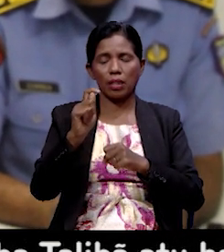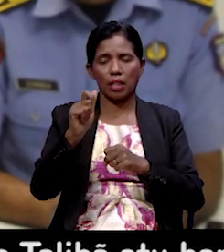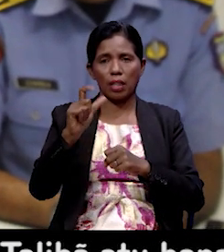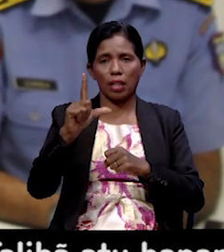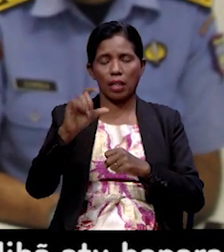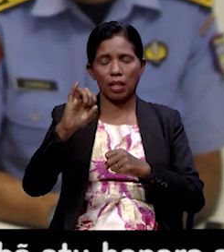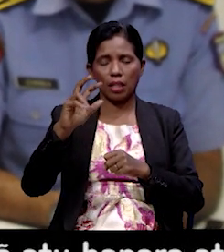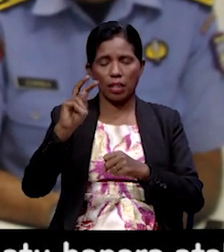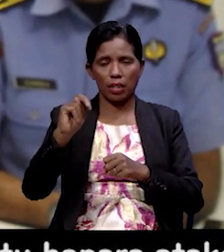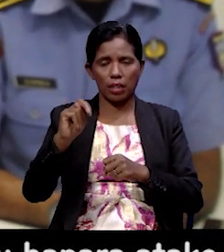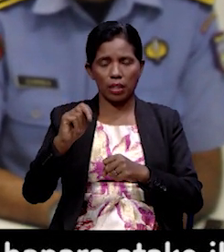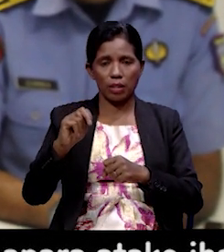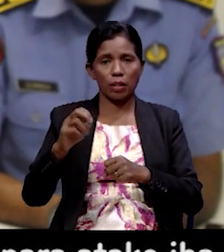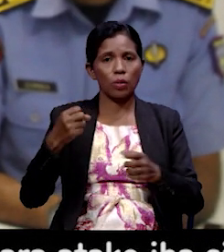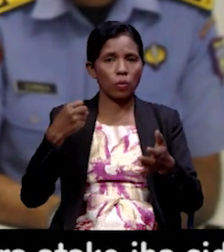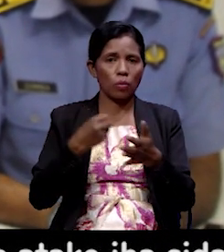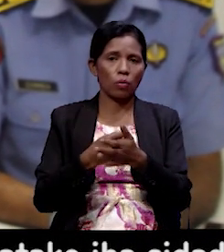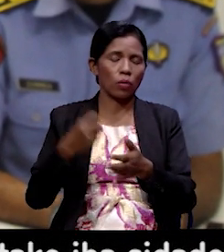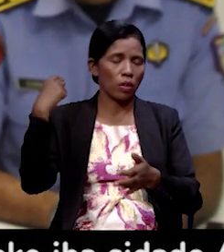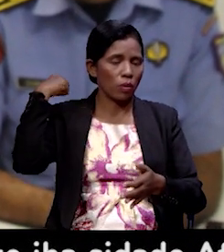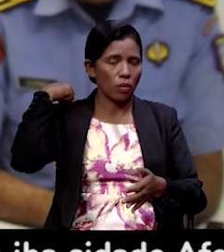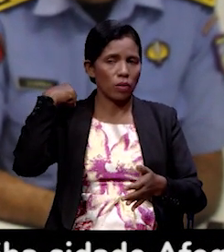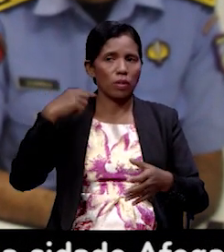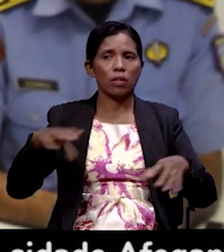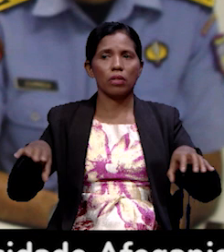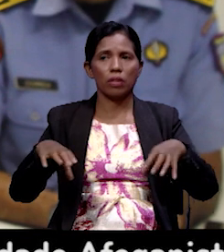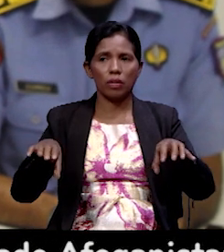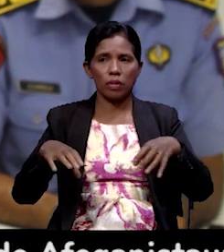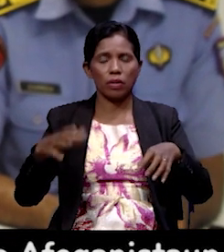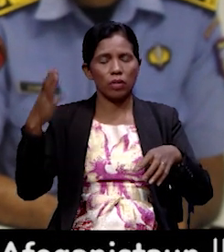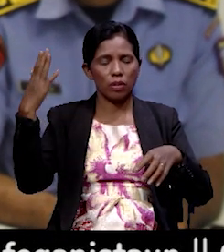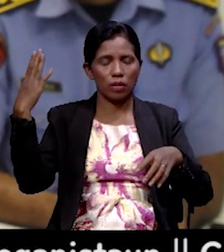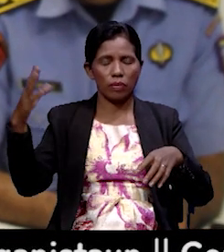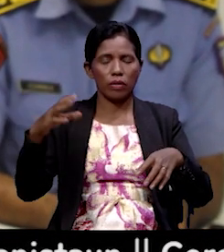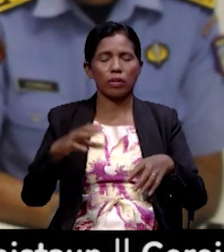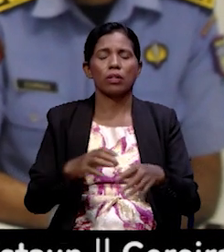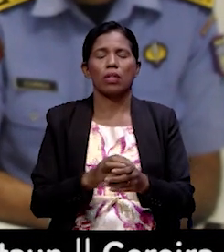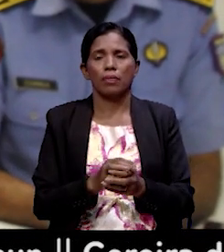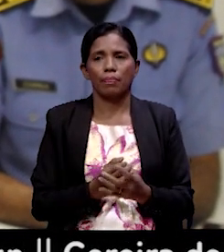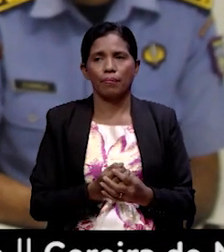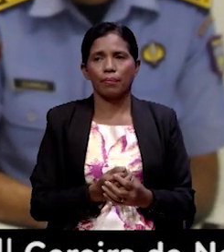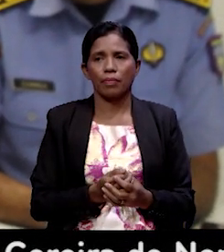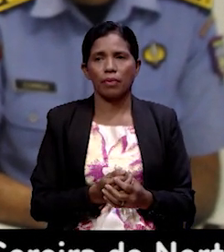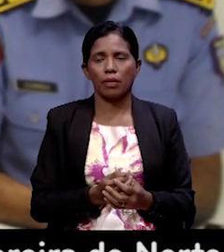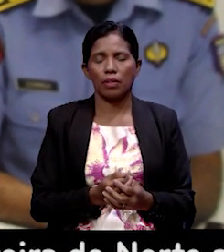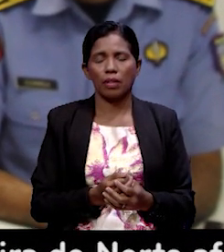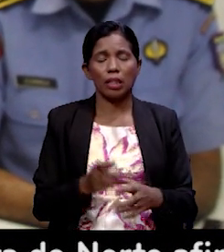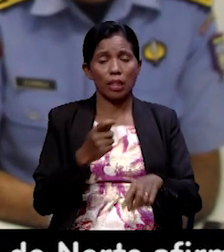Nihetan Tupia, parte do outro, claro, serviço de informação da Polícia Militar. E o momento de